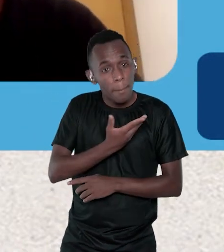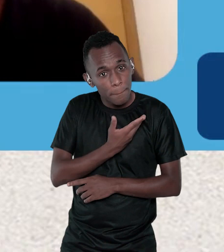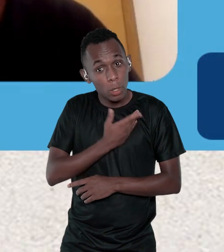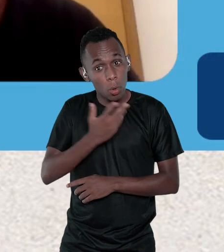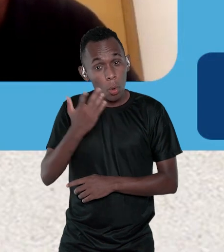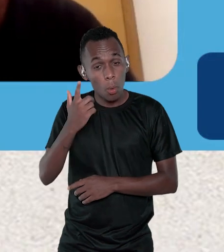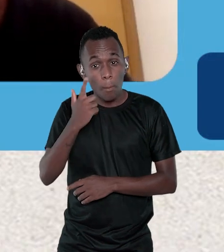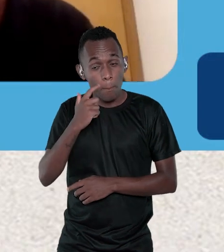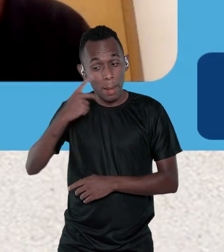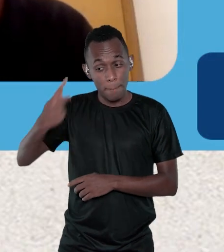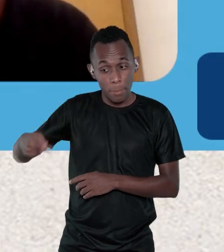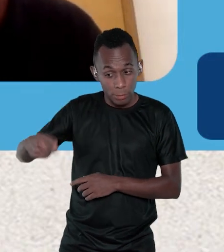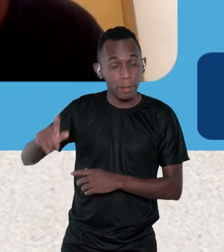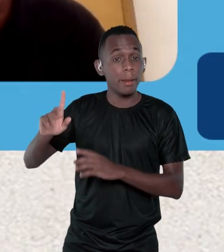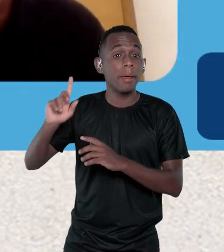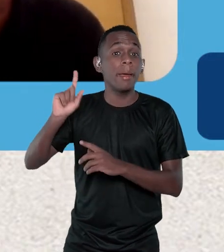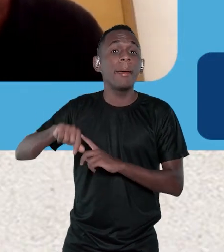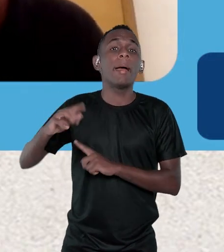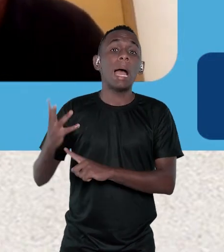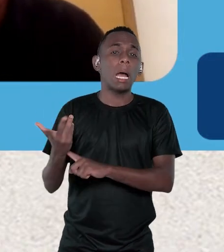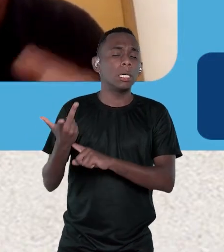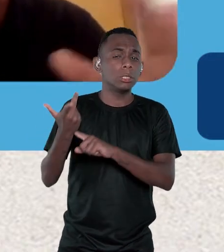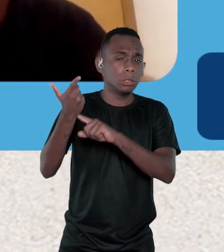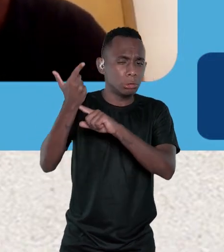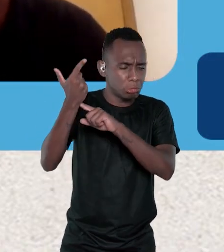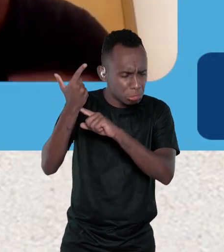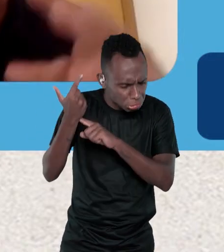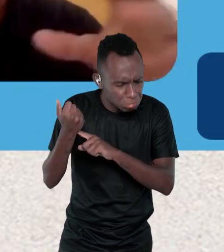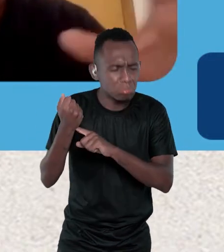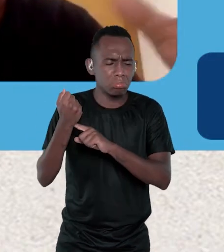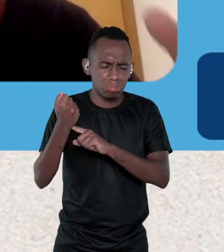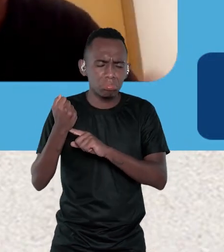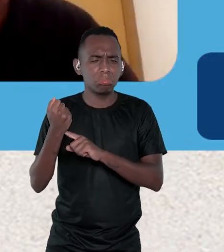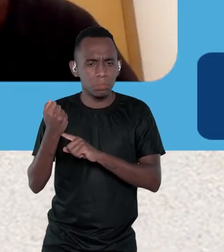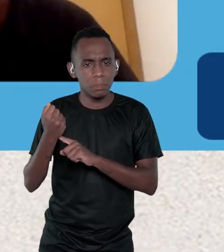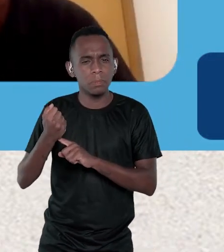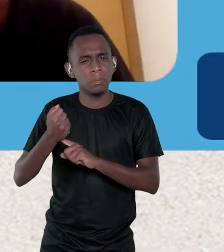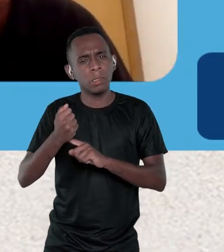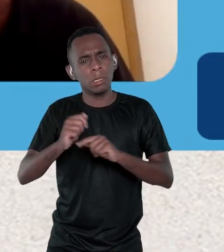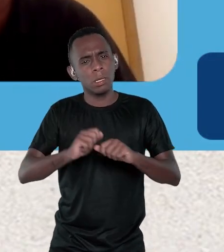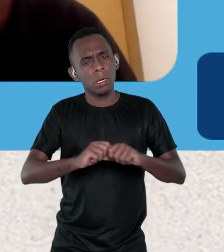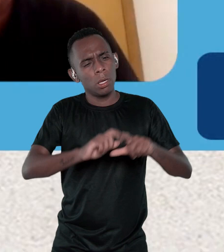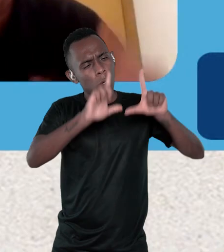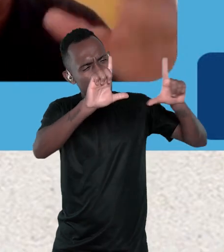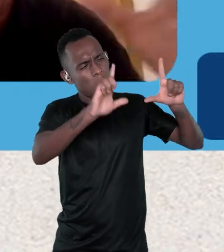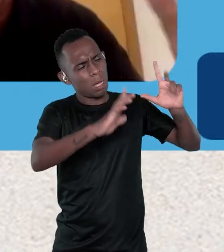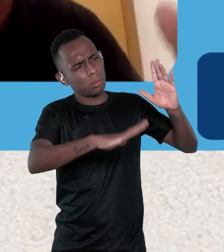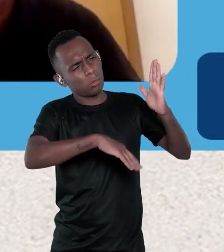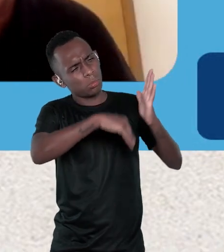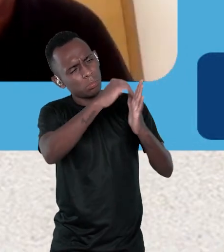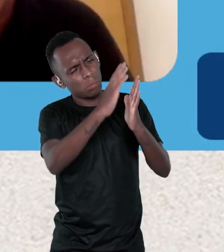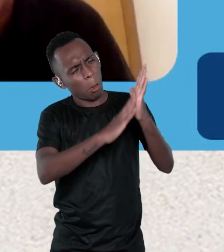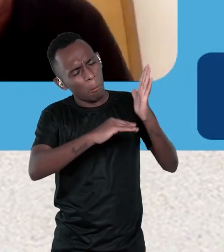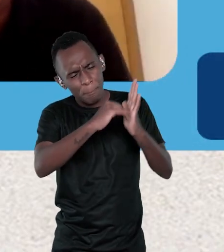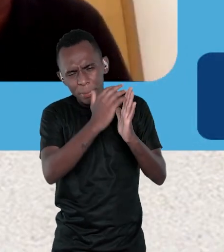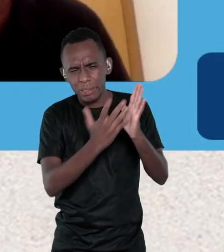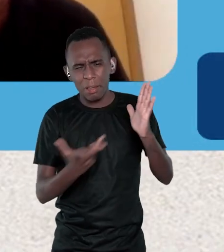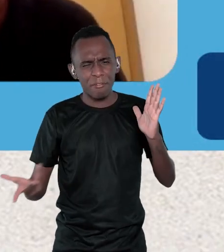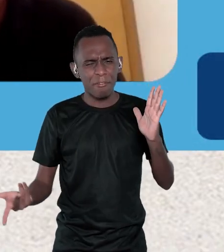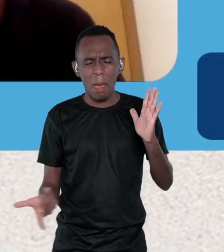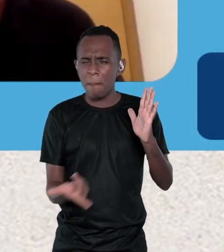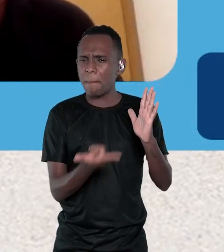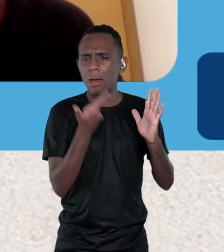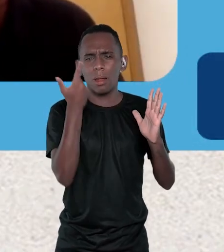dele, Godofredo Guedes, que é um artista, foi um artista que pintava quadros